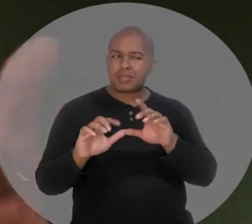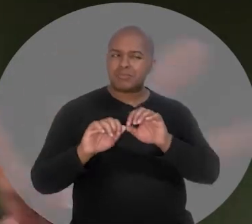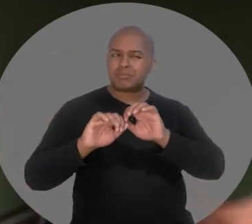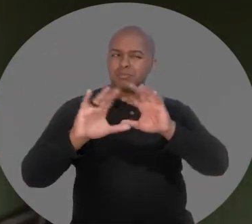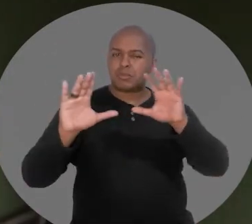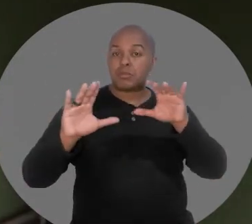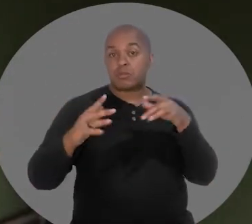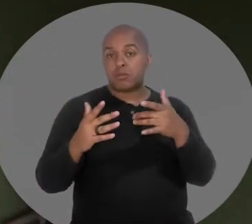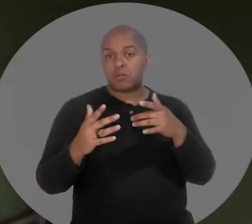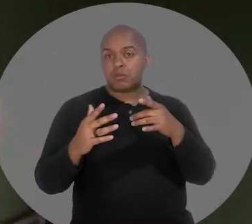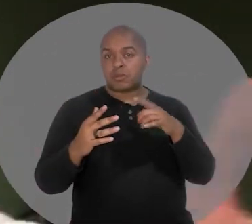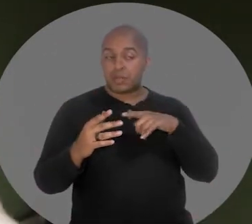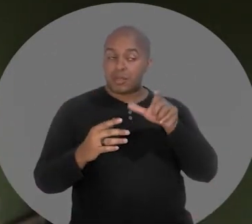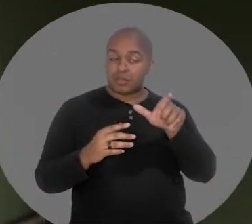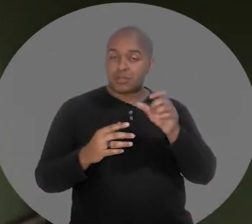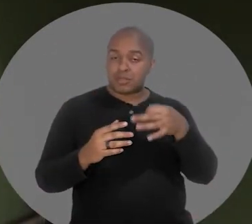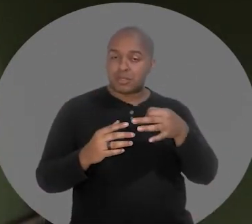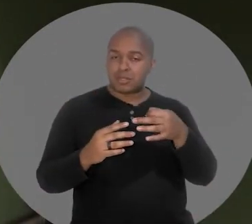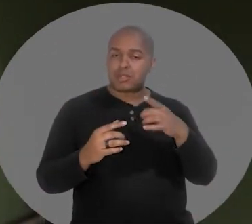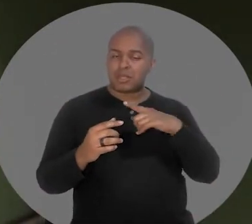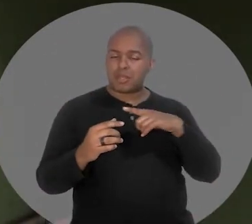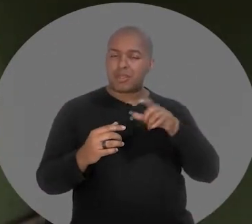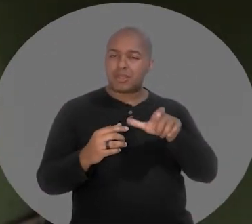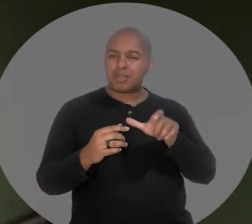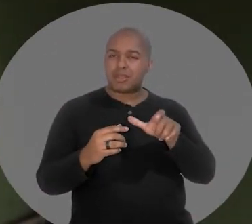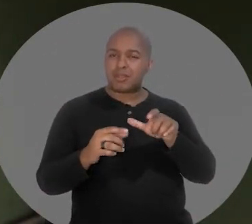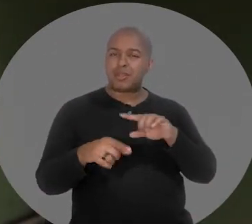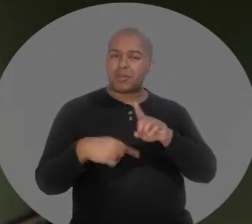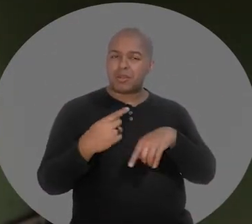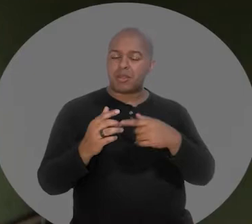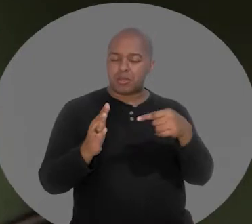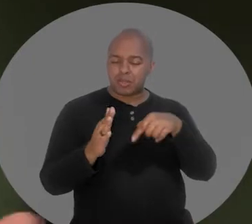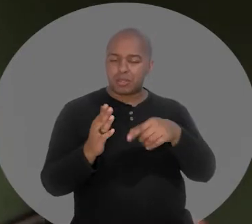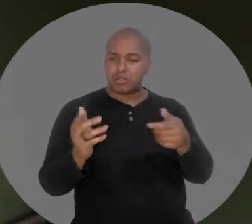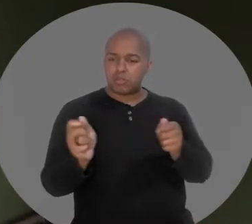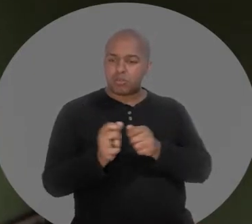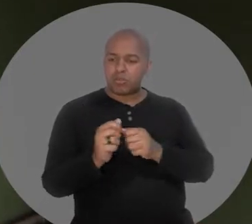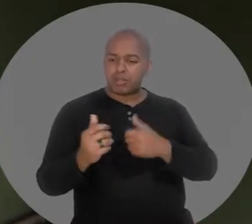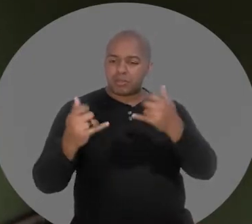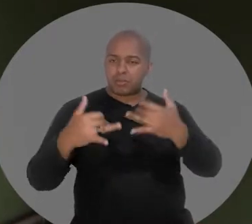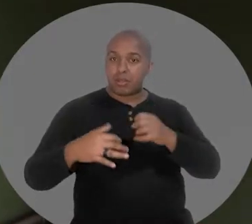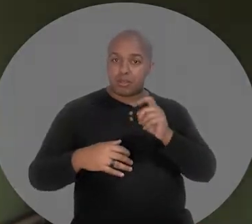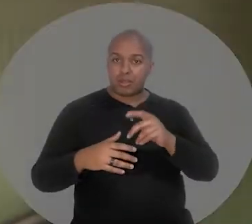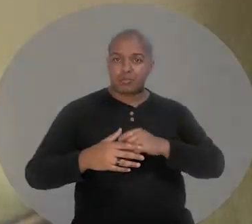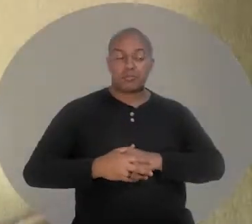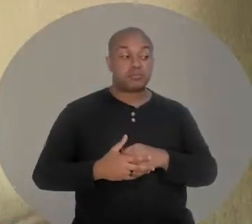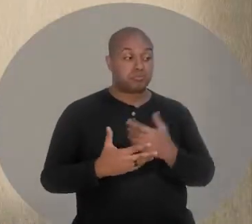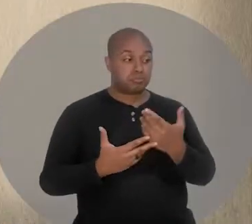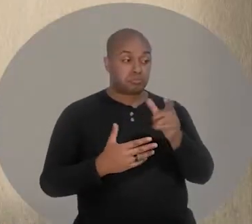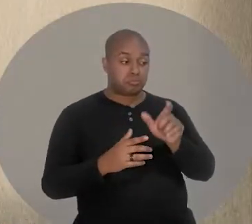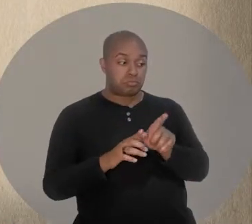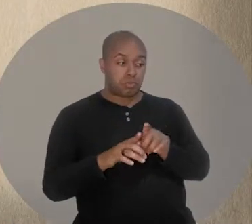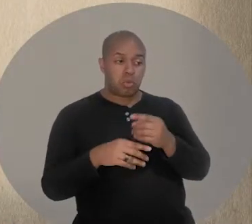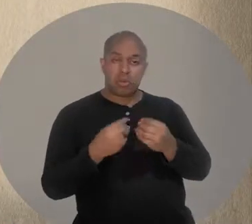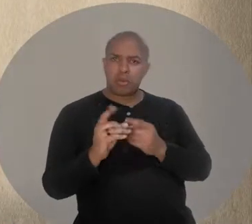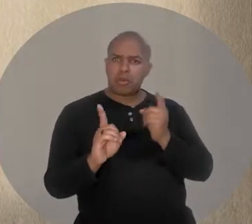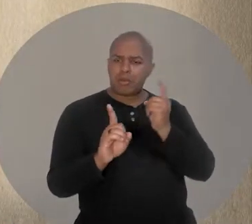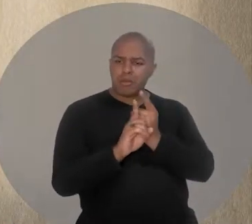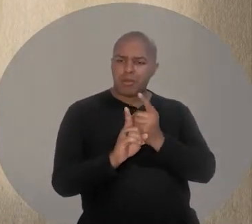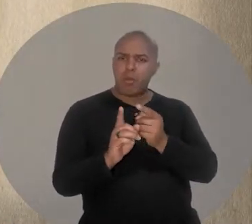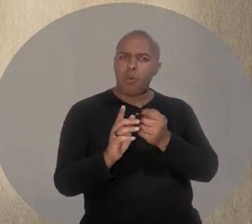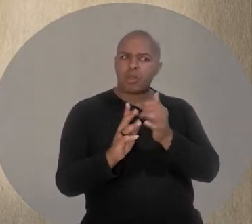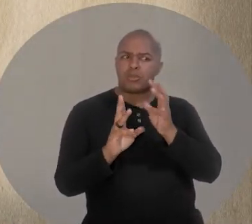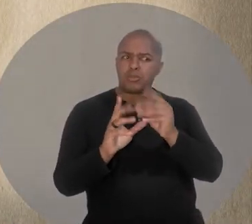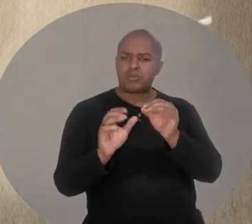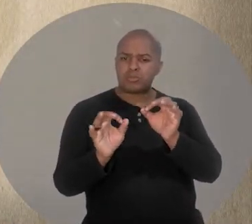mais iluminada, ou seja, está aí. Isso existe e eu estou aqui para contar. Aliás,